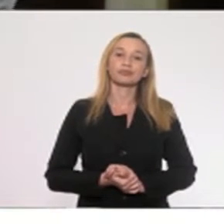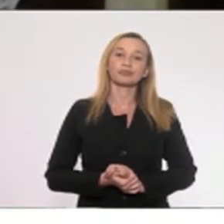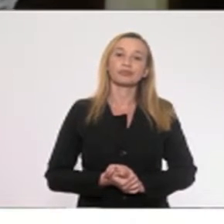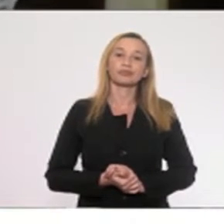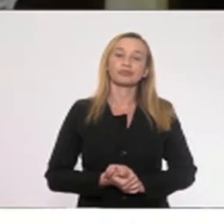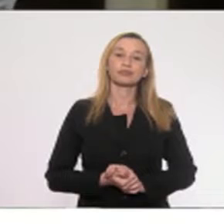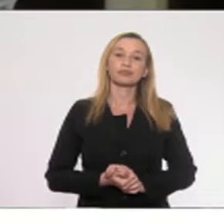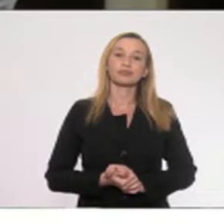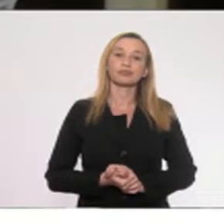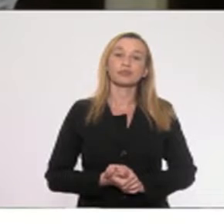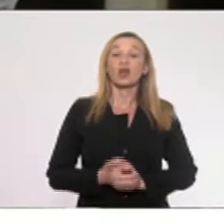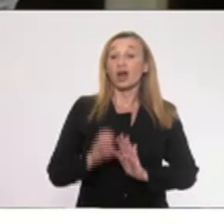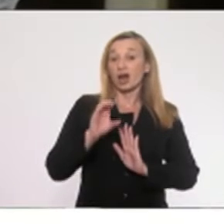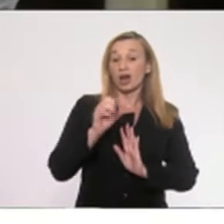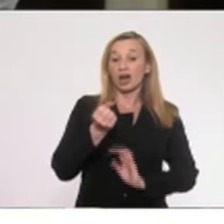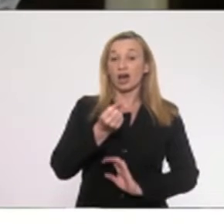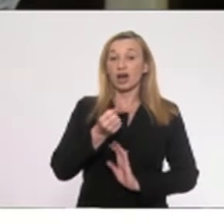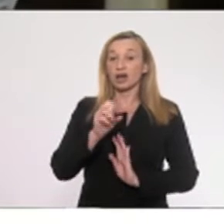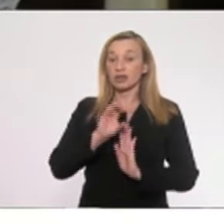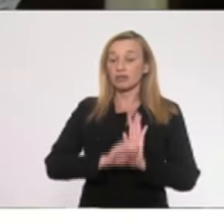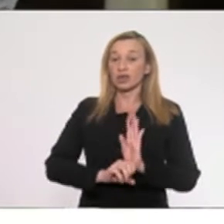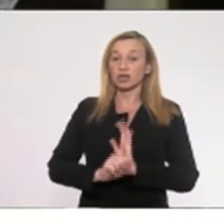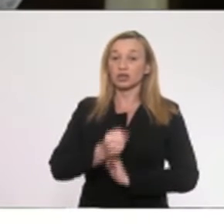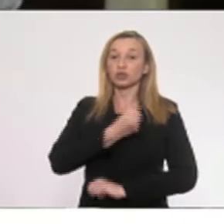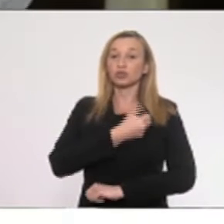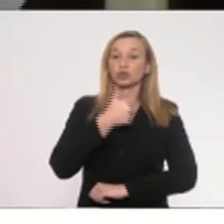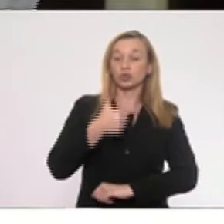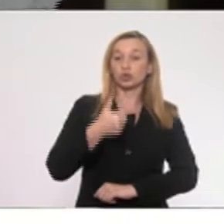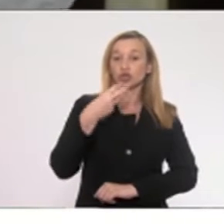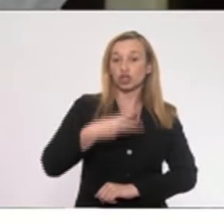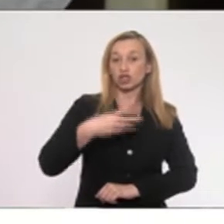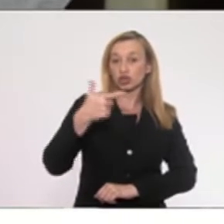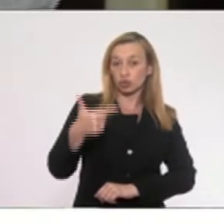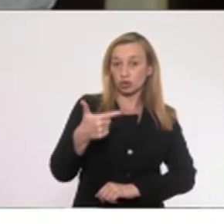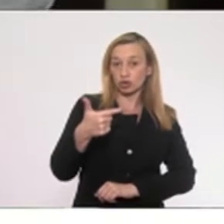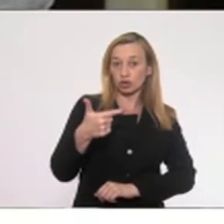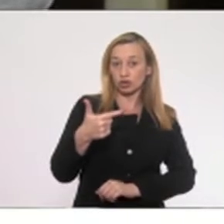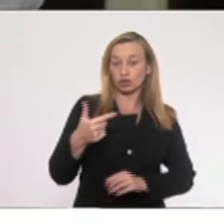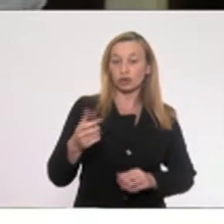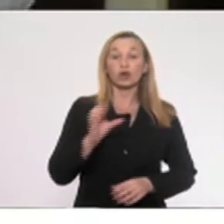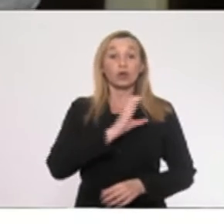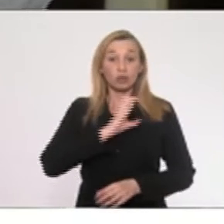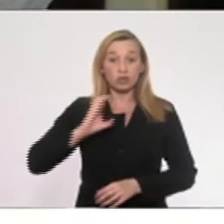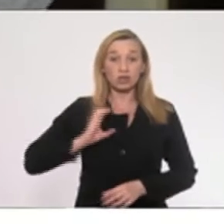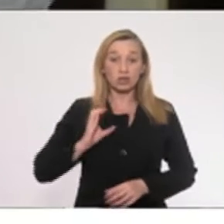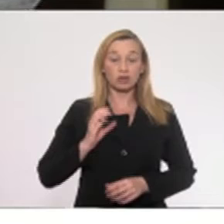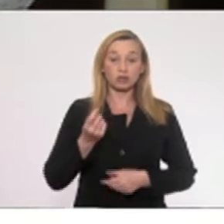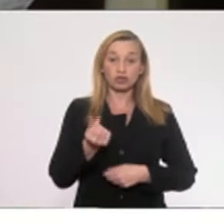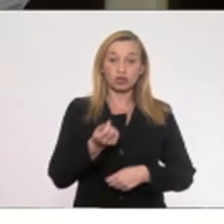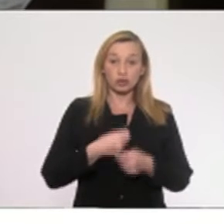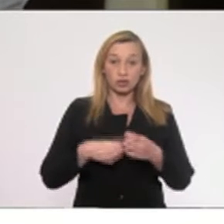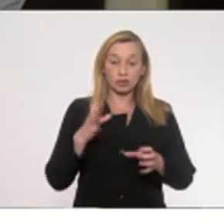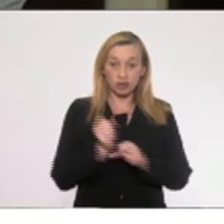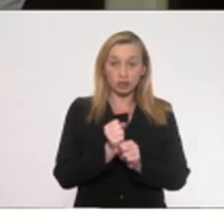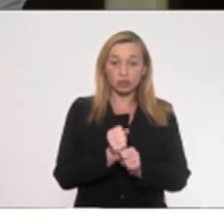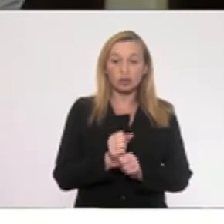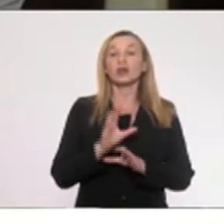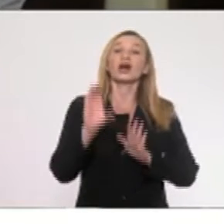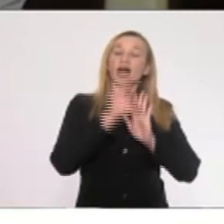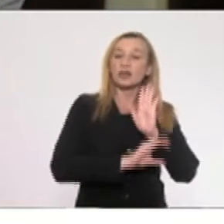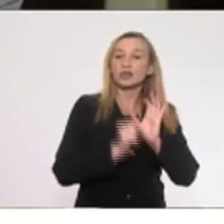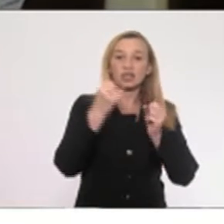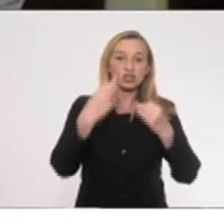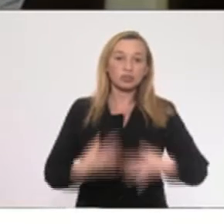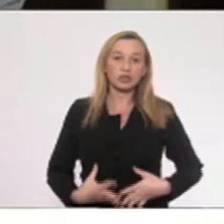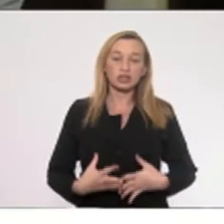a emenda 232, que é da Comissão de Orçamento. Essa emenda diz o seguinte: as